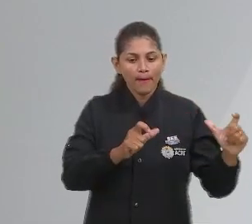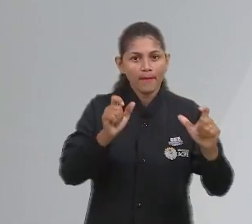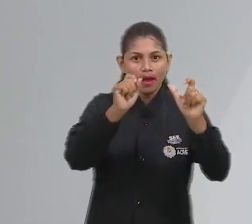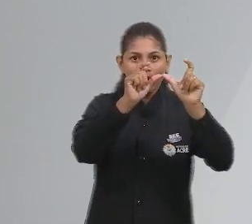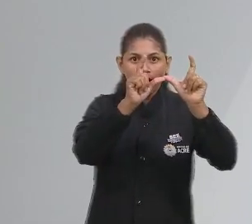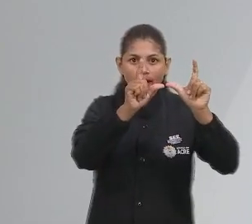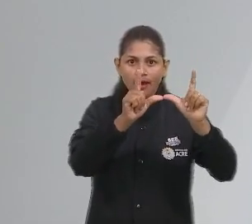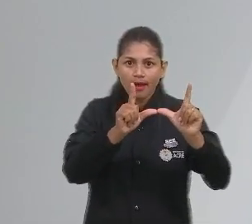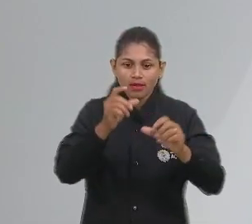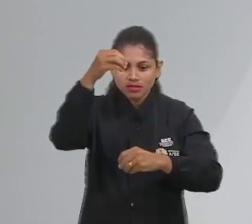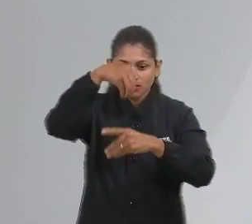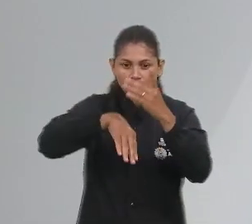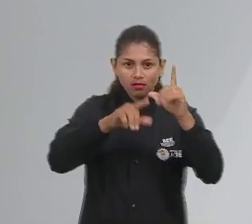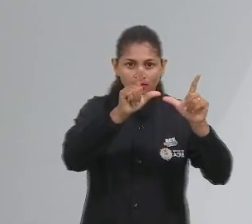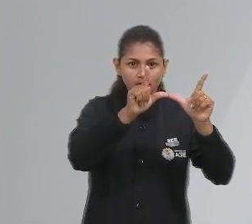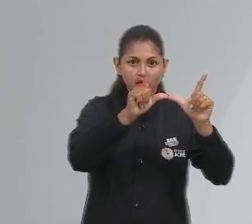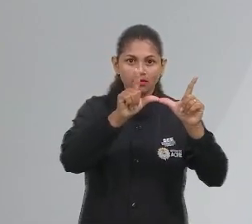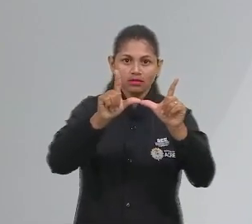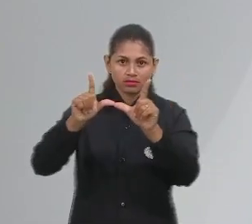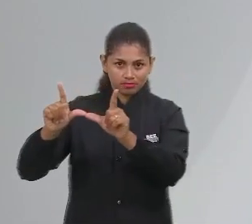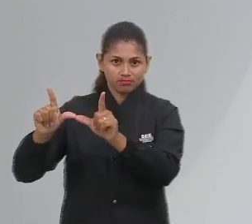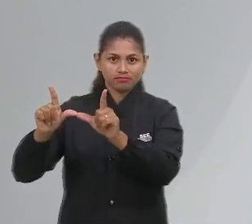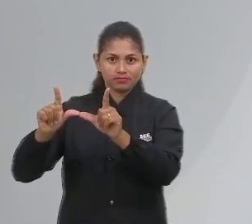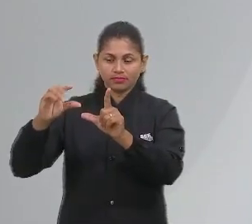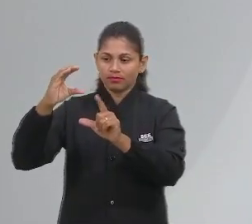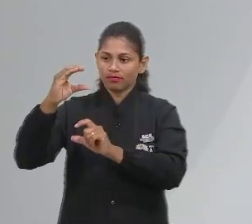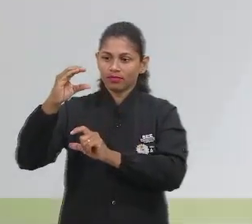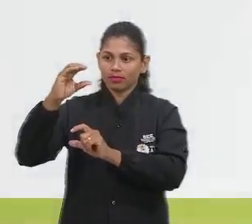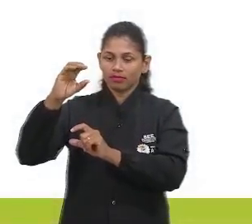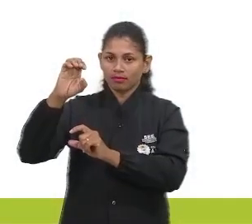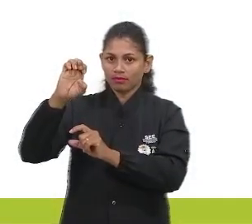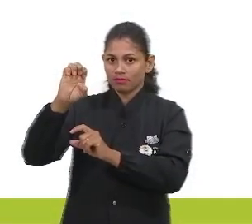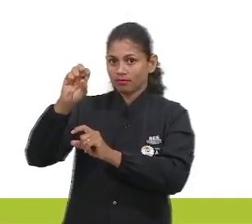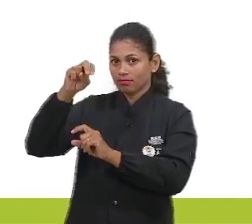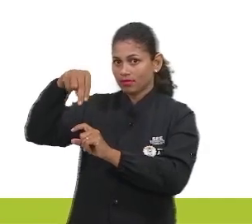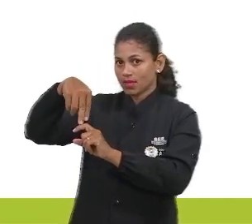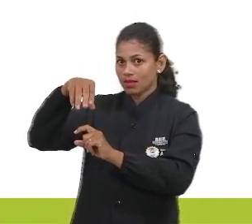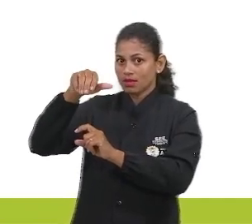cena por completo, certo?